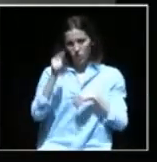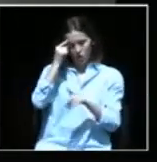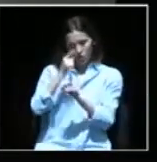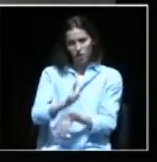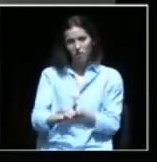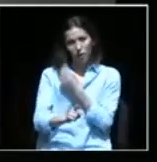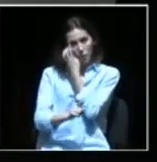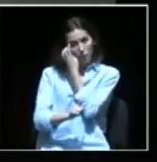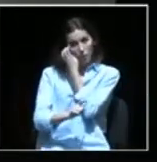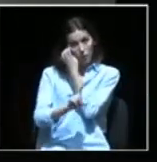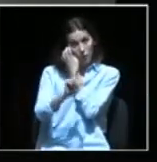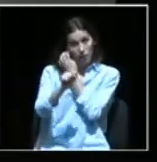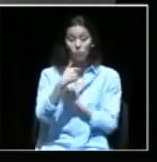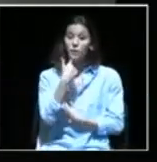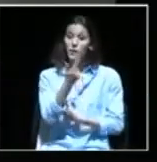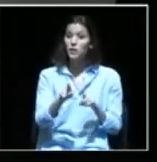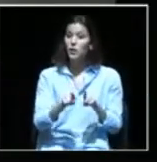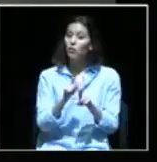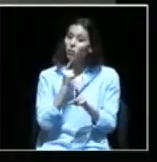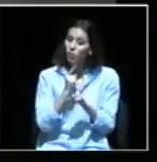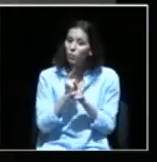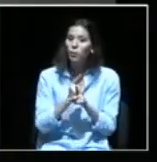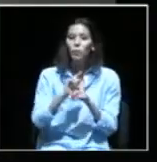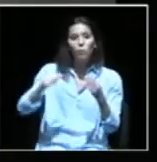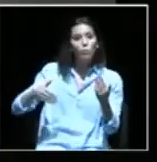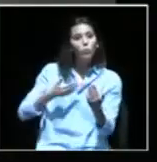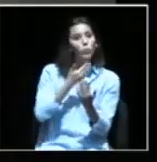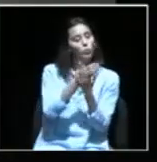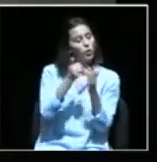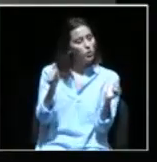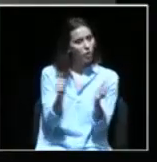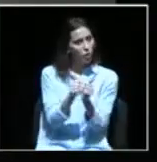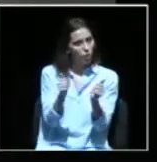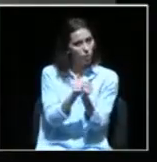ainda que acompanharemos as propostas apresentadas